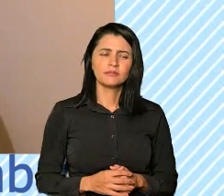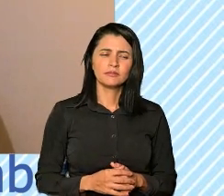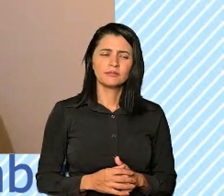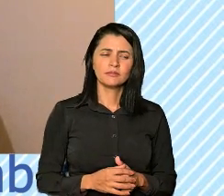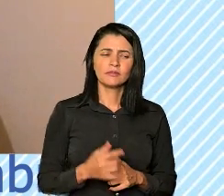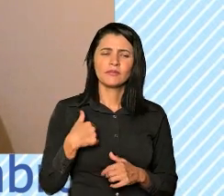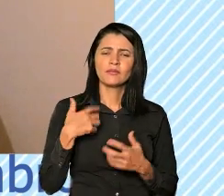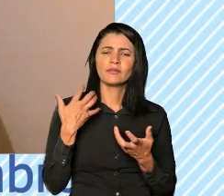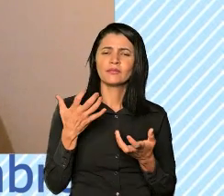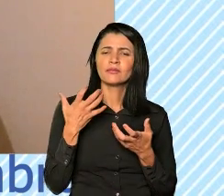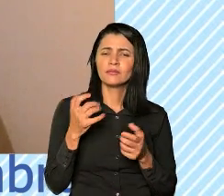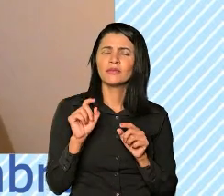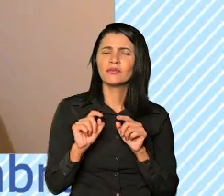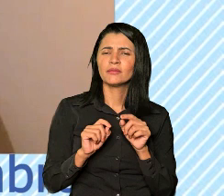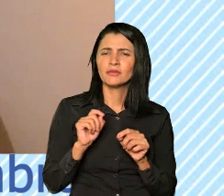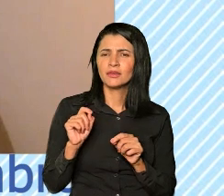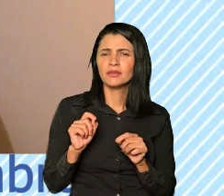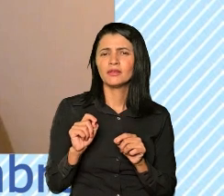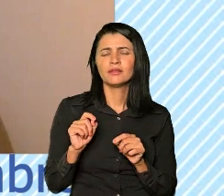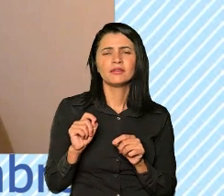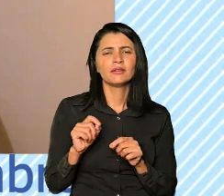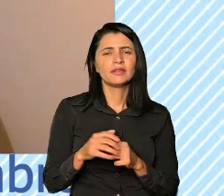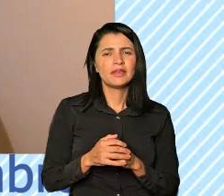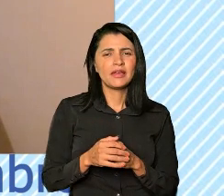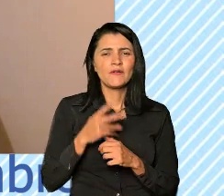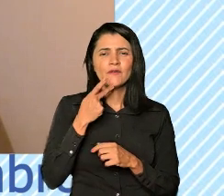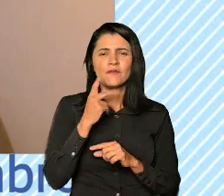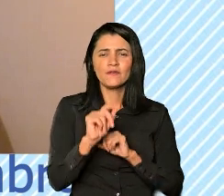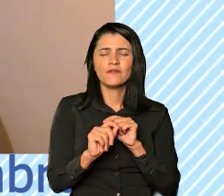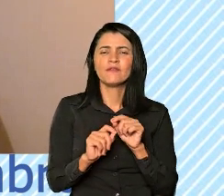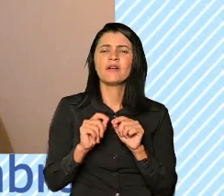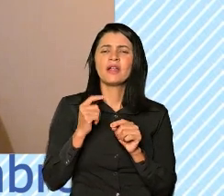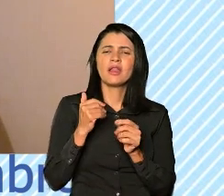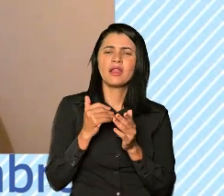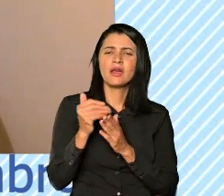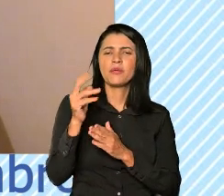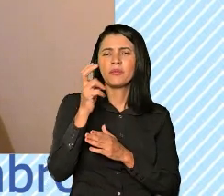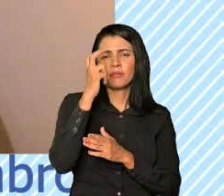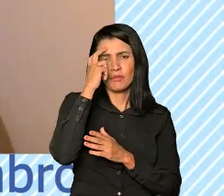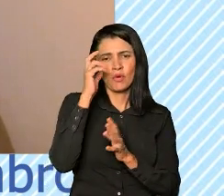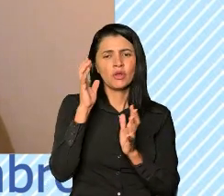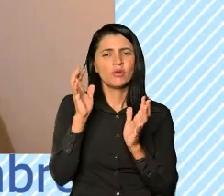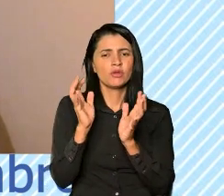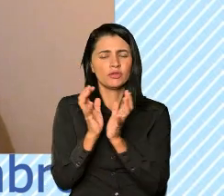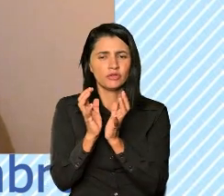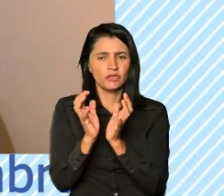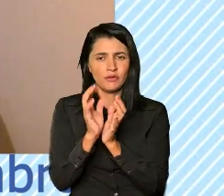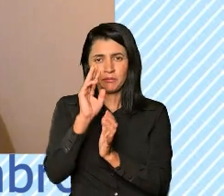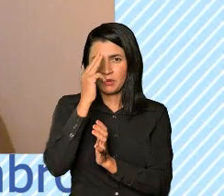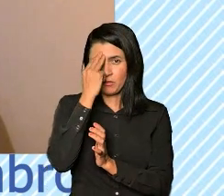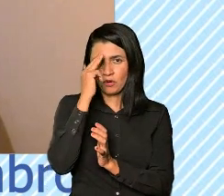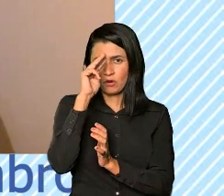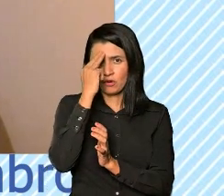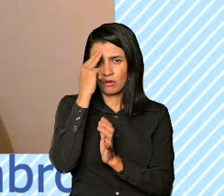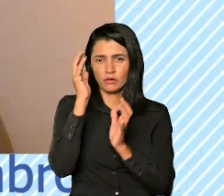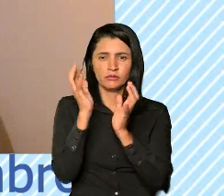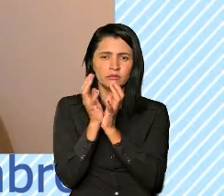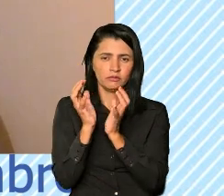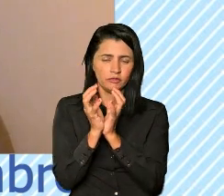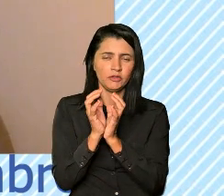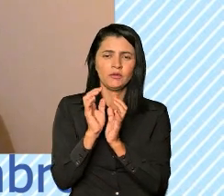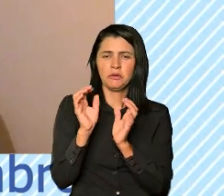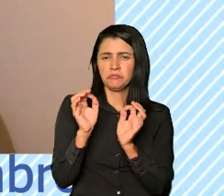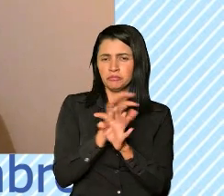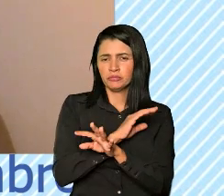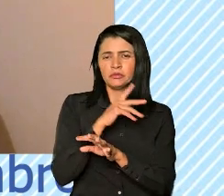Eu queria, basicamente, iniciar falando um pouco sobre a memória coletiva, né, que depois